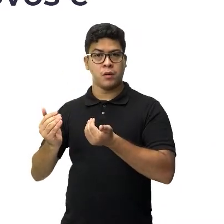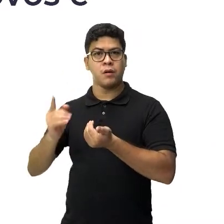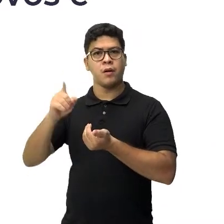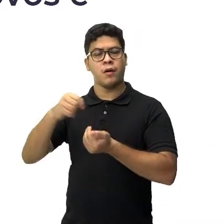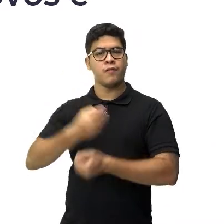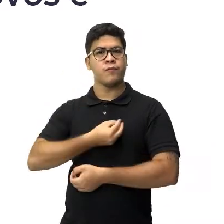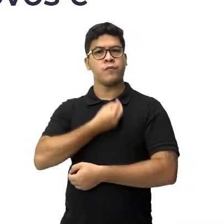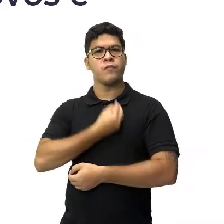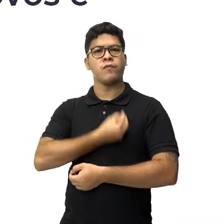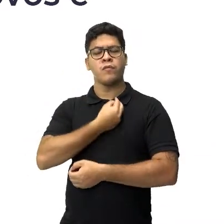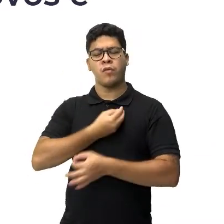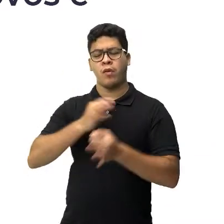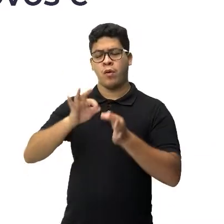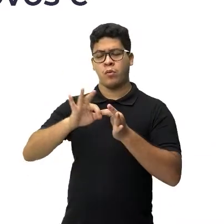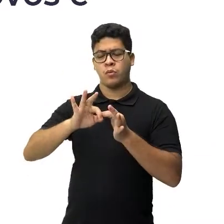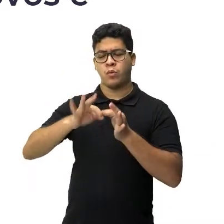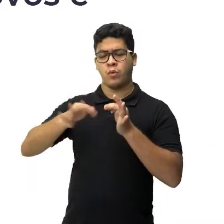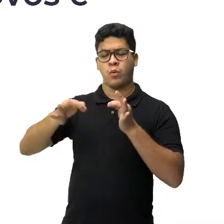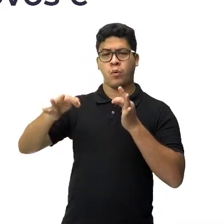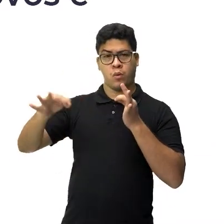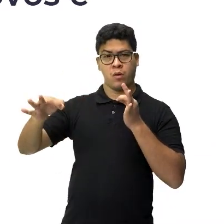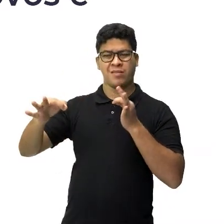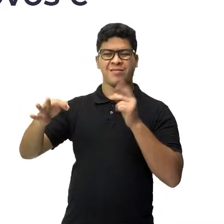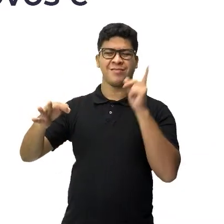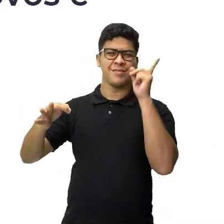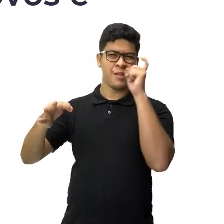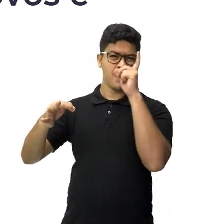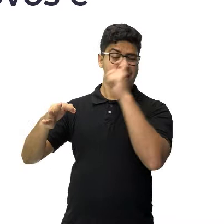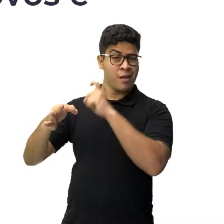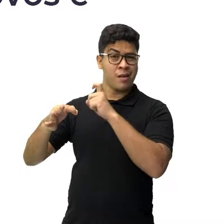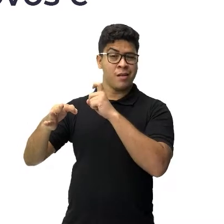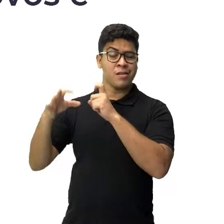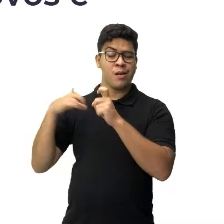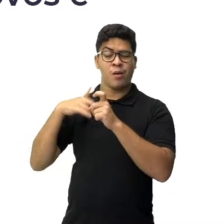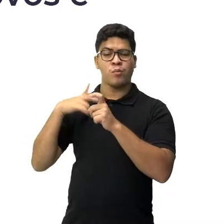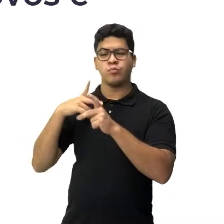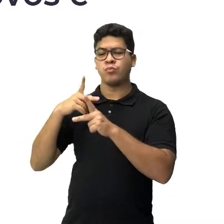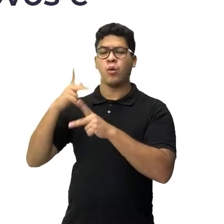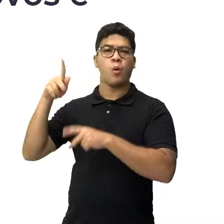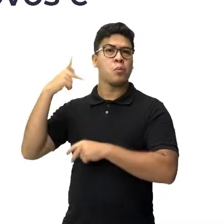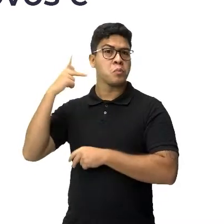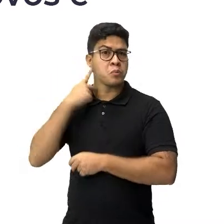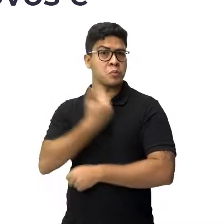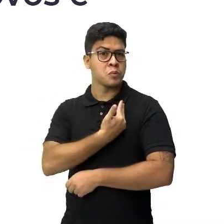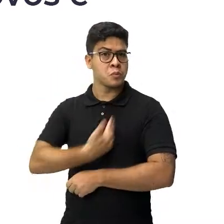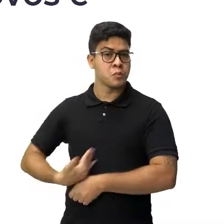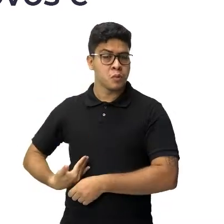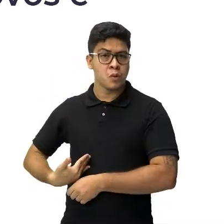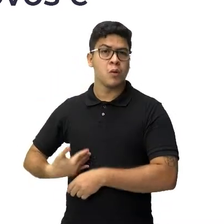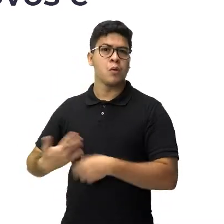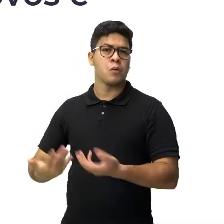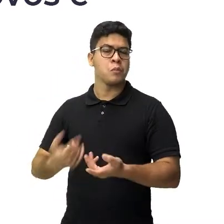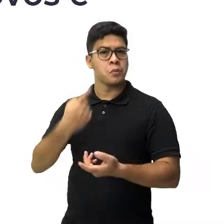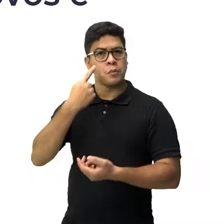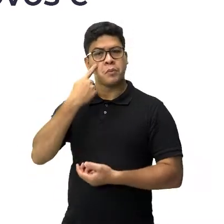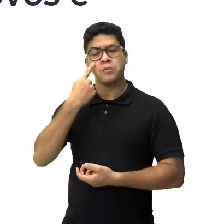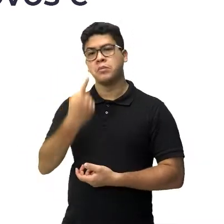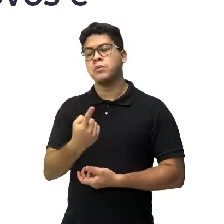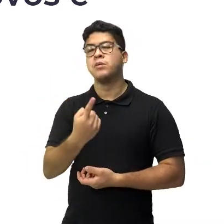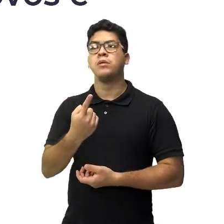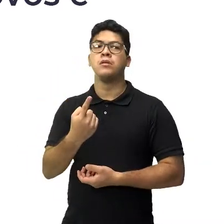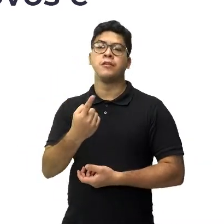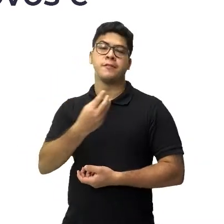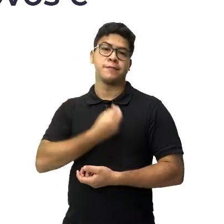mora em lugares distantes, o que dificulta o acesso às políticas públicas. Então vejam, os povos que